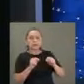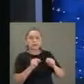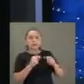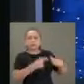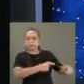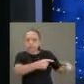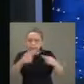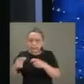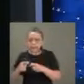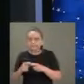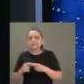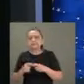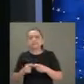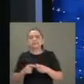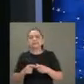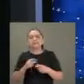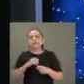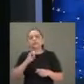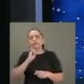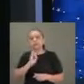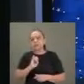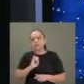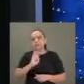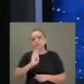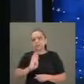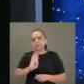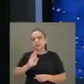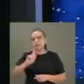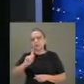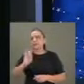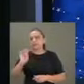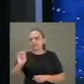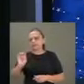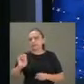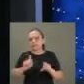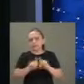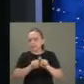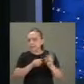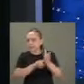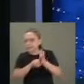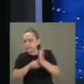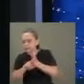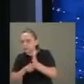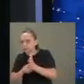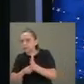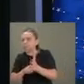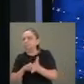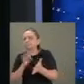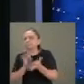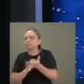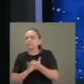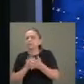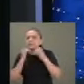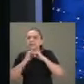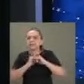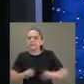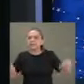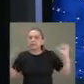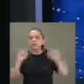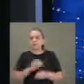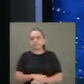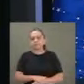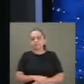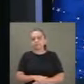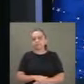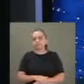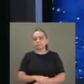continua do Instituto Brasileiro de geografia e estatística o índice